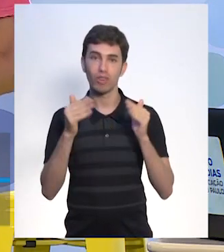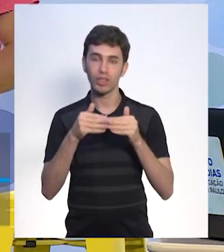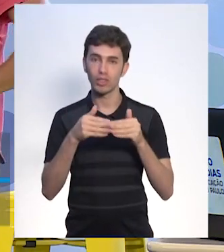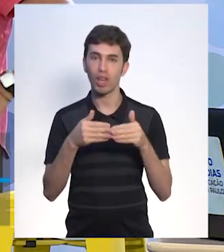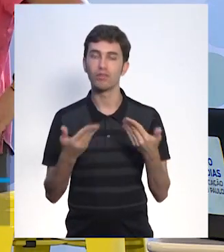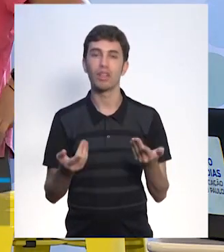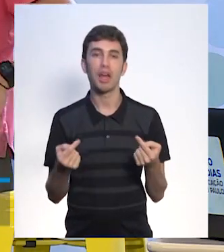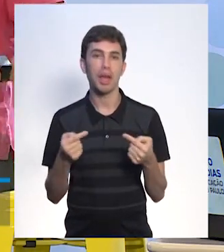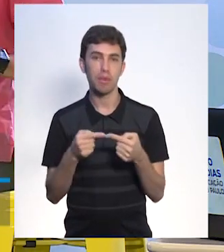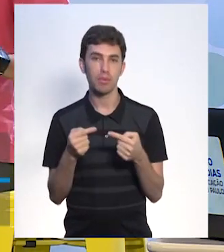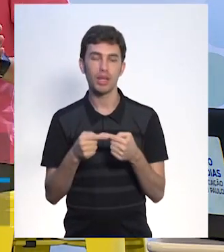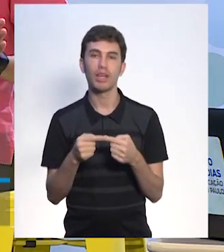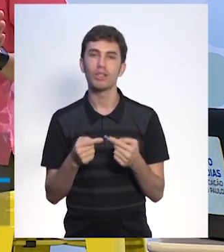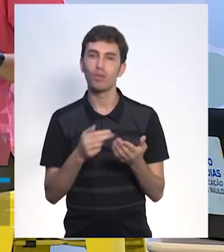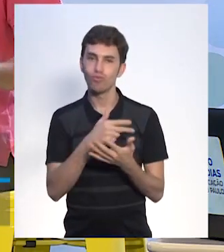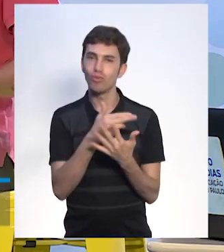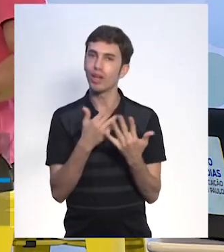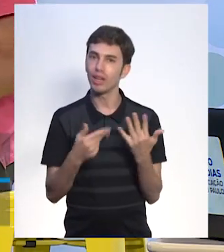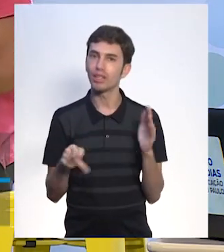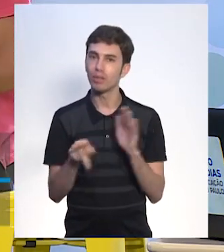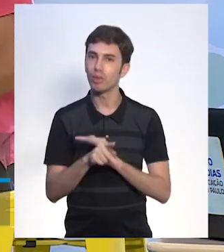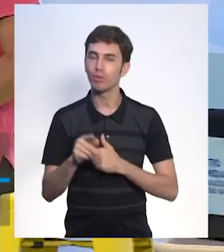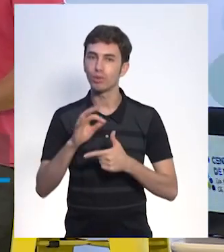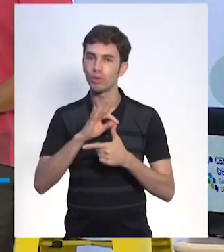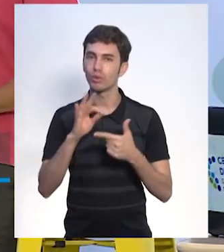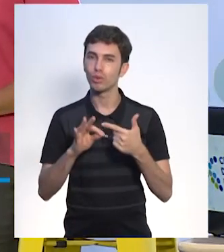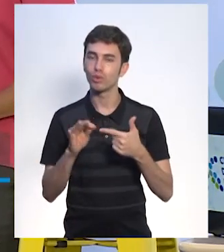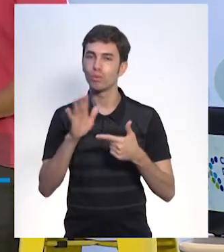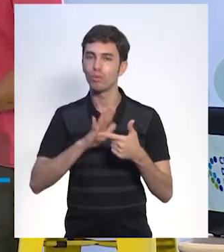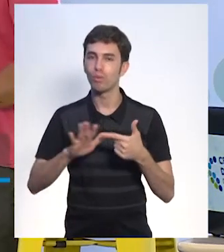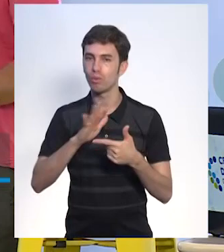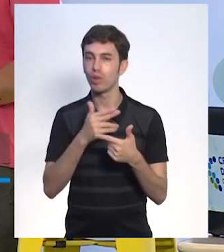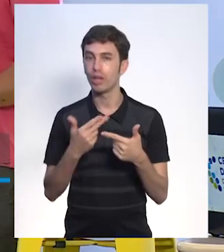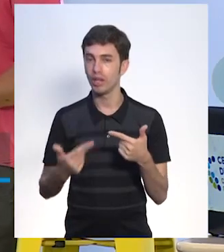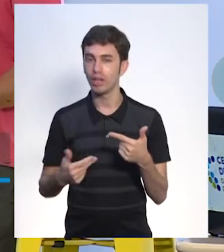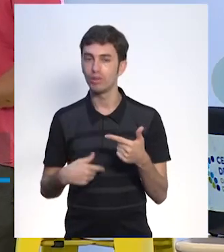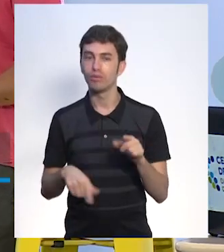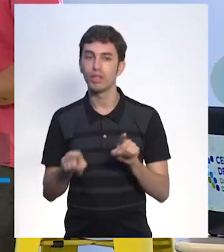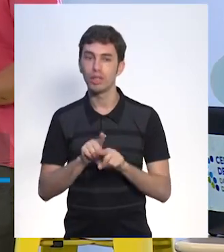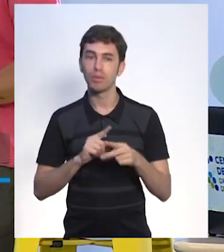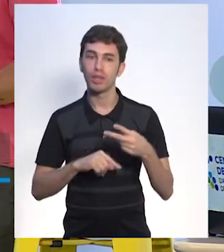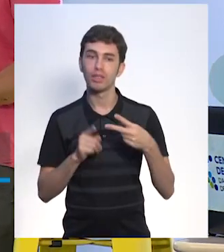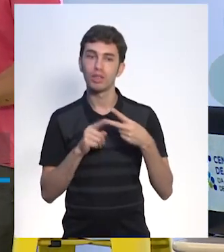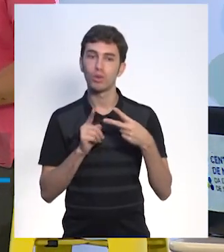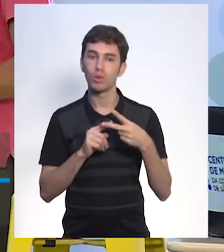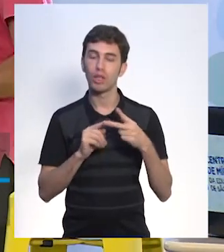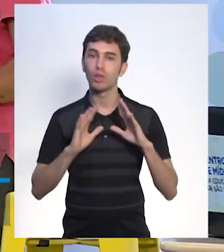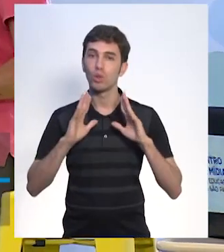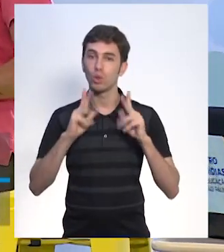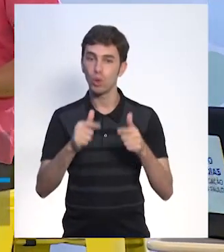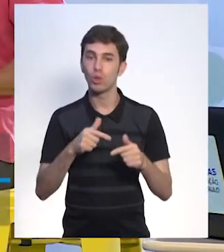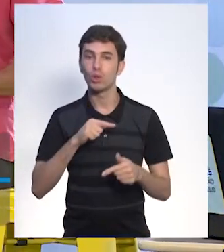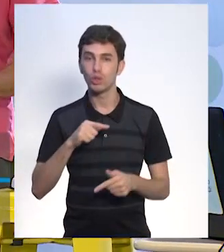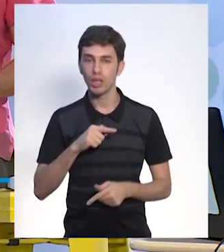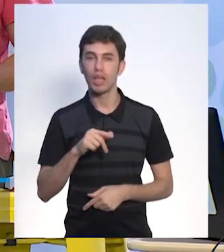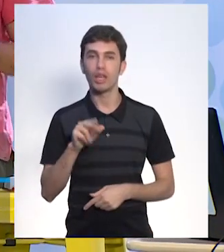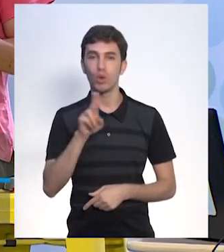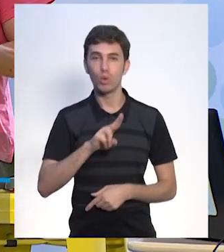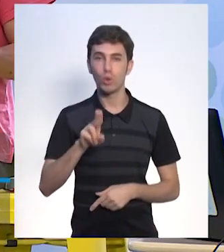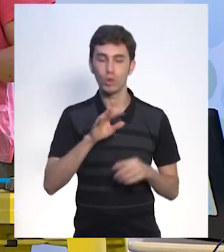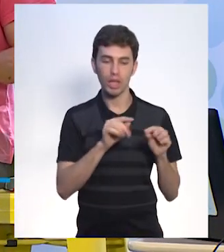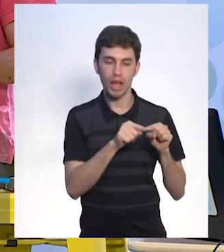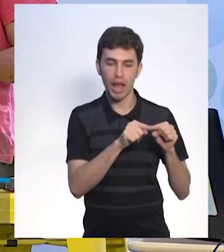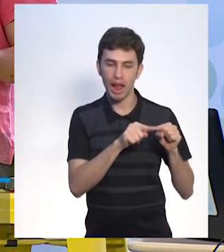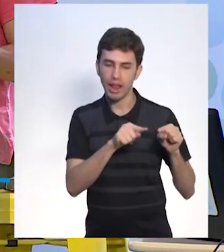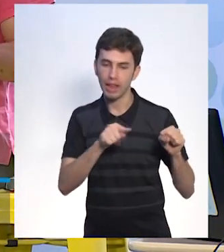característica dos polígonos, tá? Beleza? Tá? Na sequência, todas são formadas por segmentos de reta, ou seja,